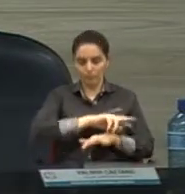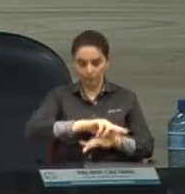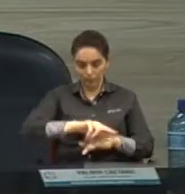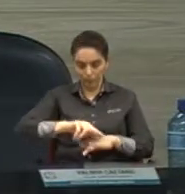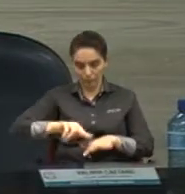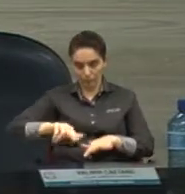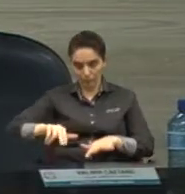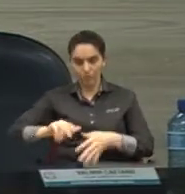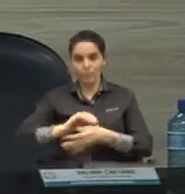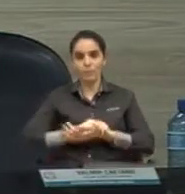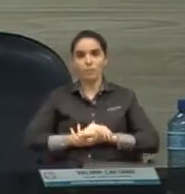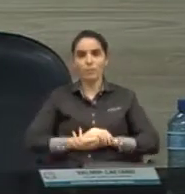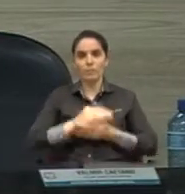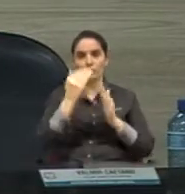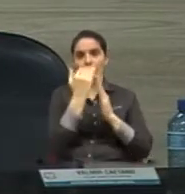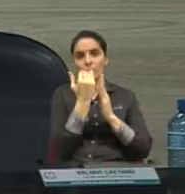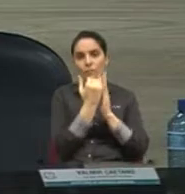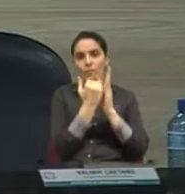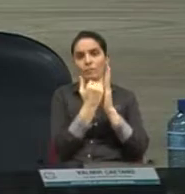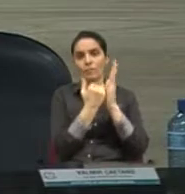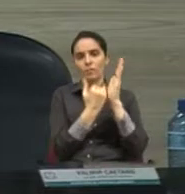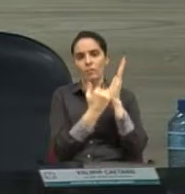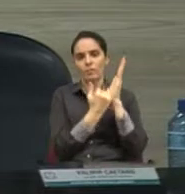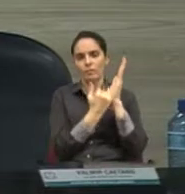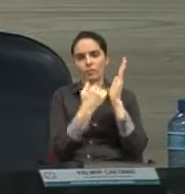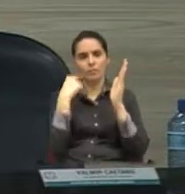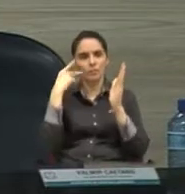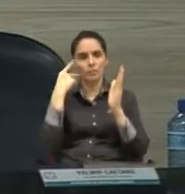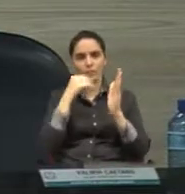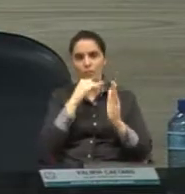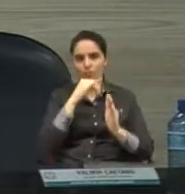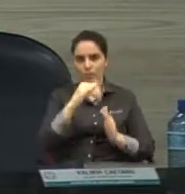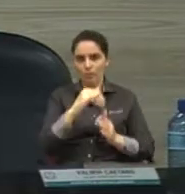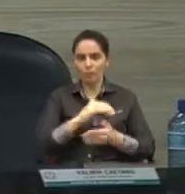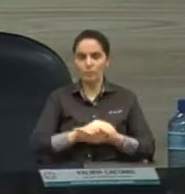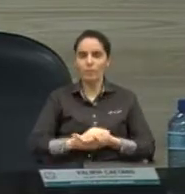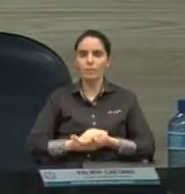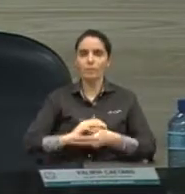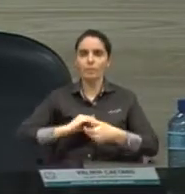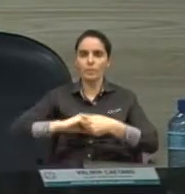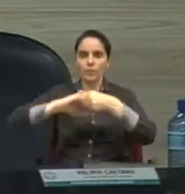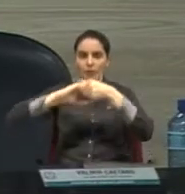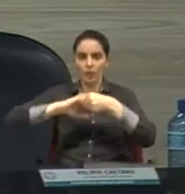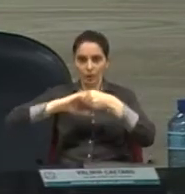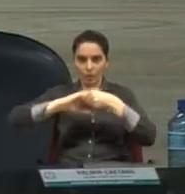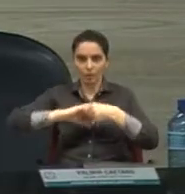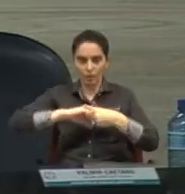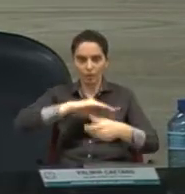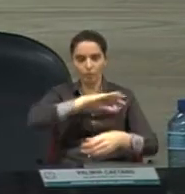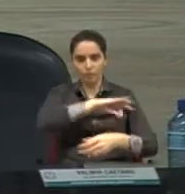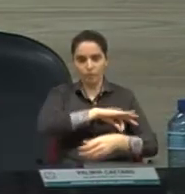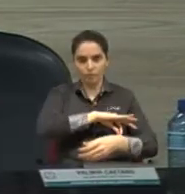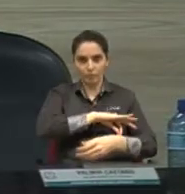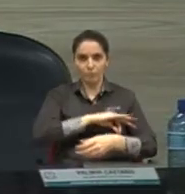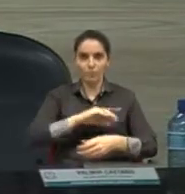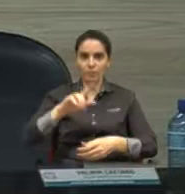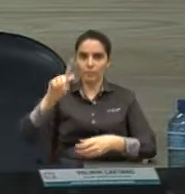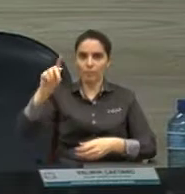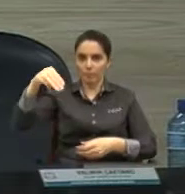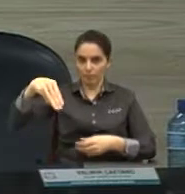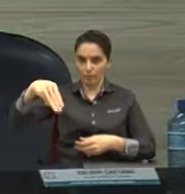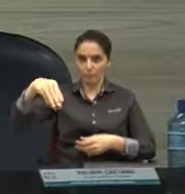dos nobres colegas. Saudar o capitão Costa, o cabo Chiquinho, a guarda municipal.